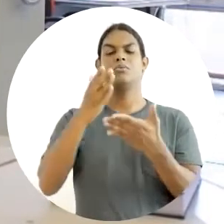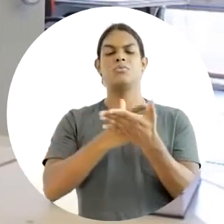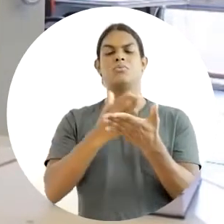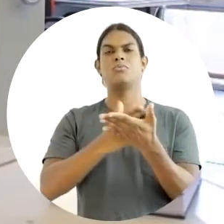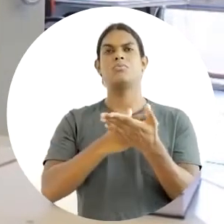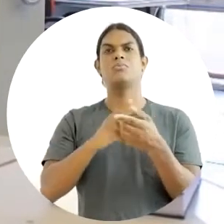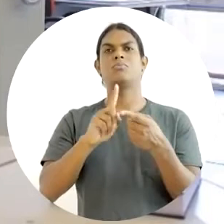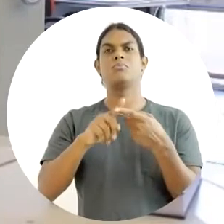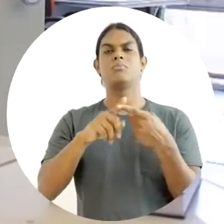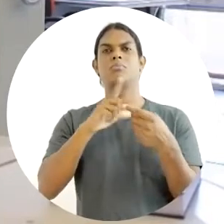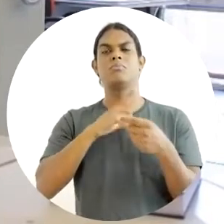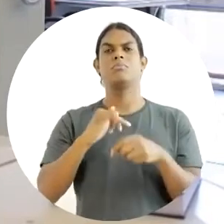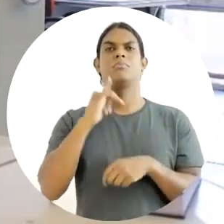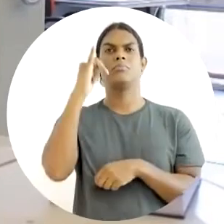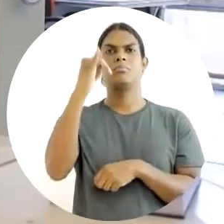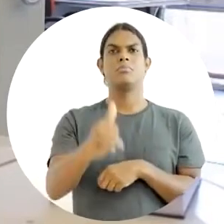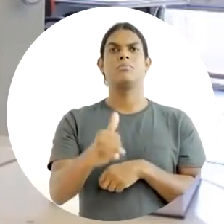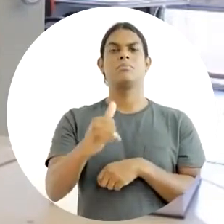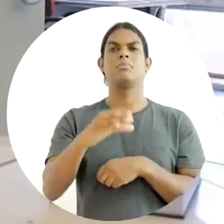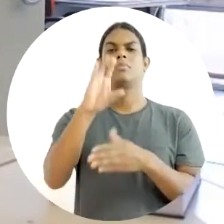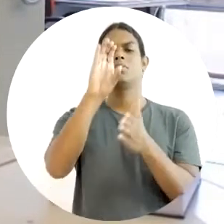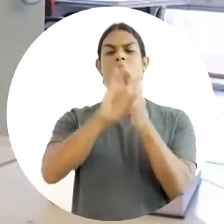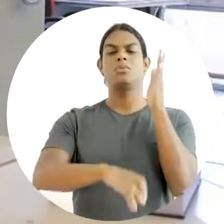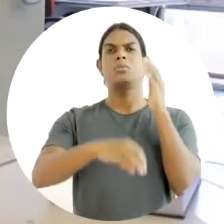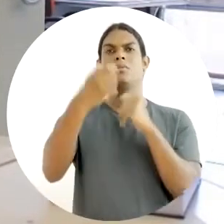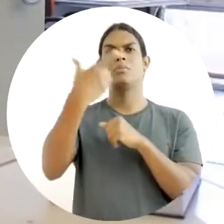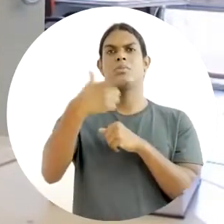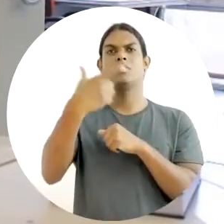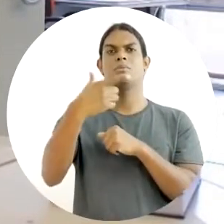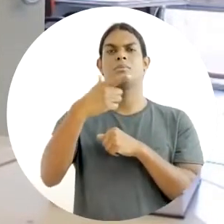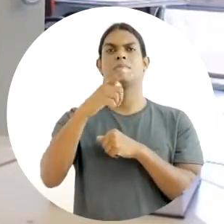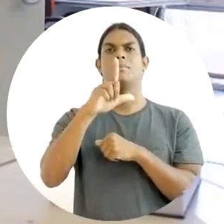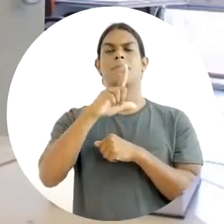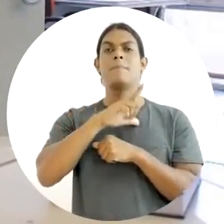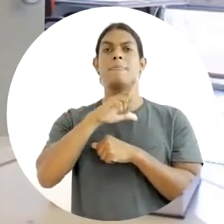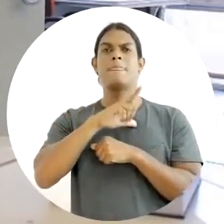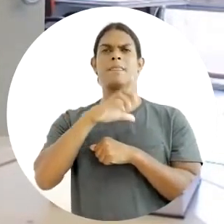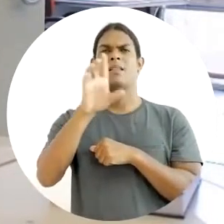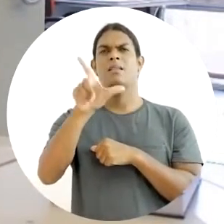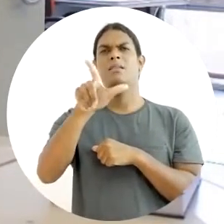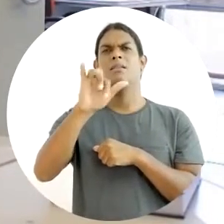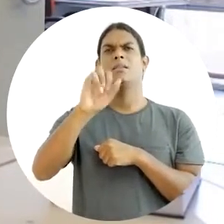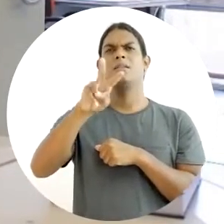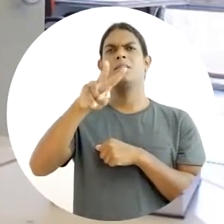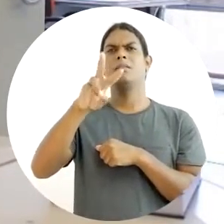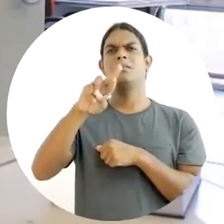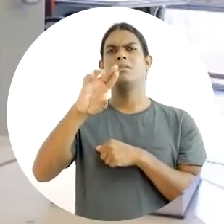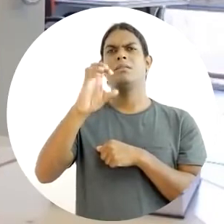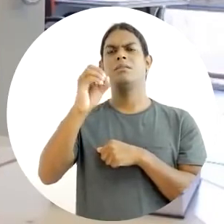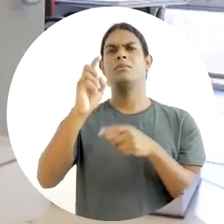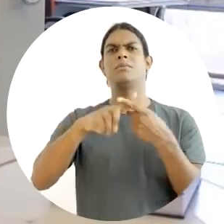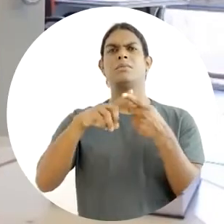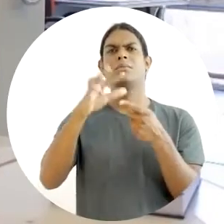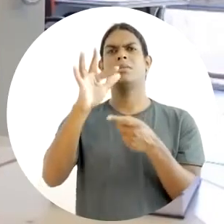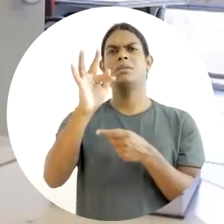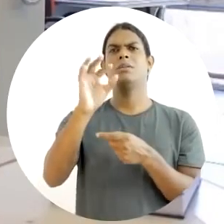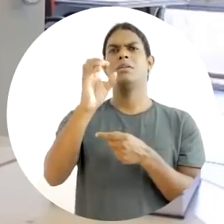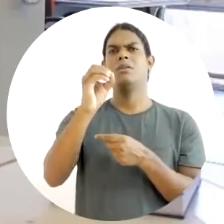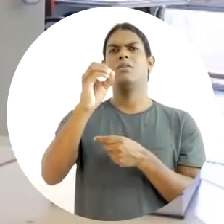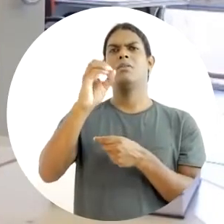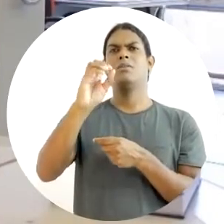sua capa. O capítulo 2 trata de livros e folhetos. Aqui nós separamos